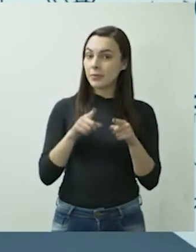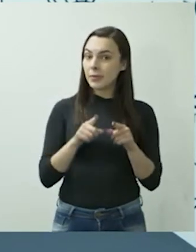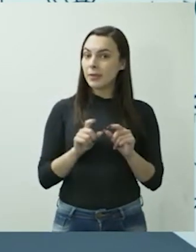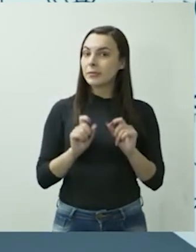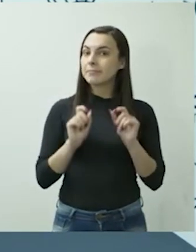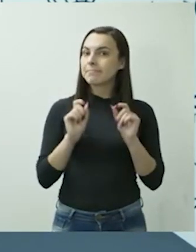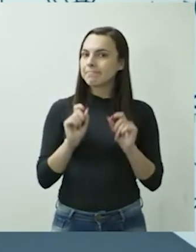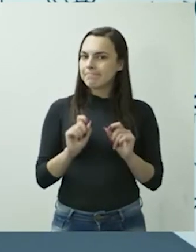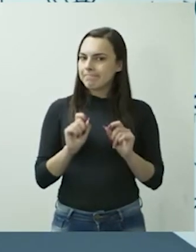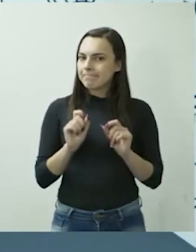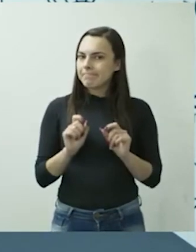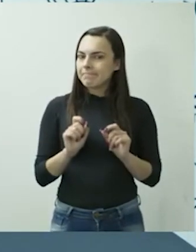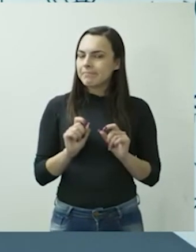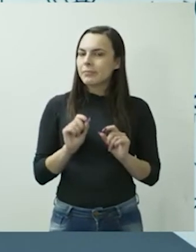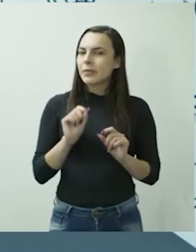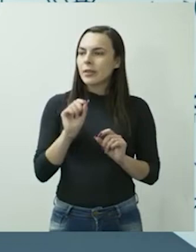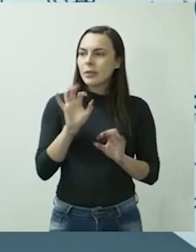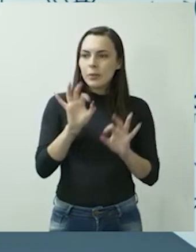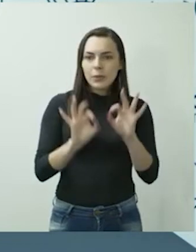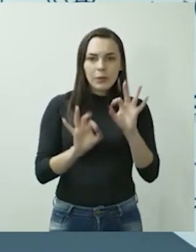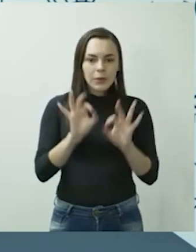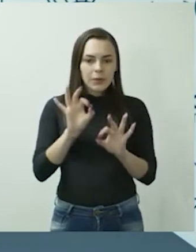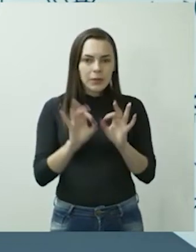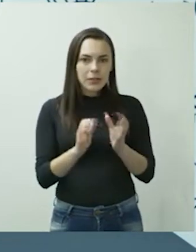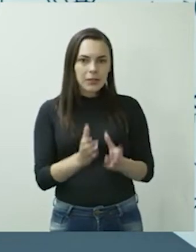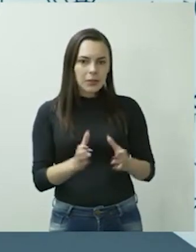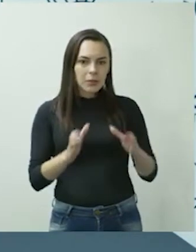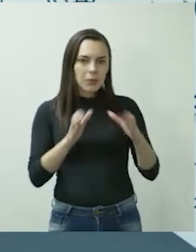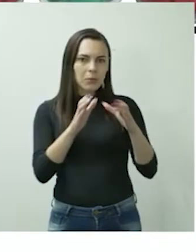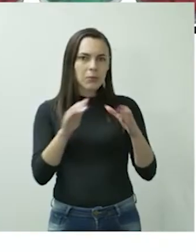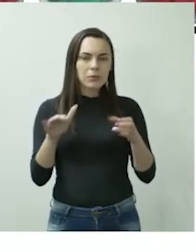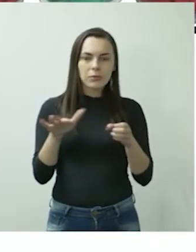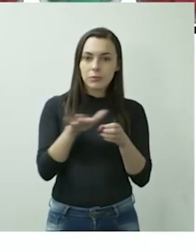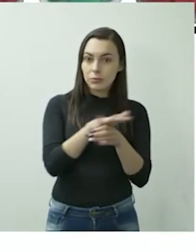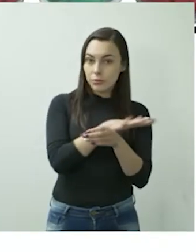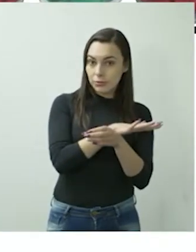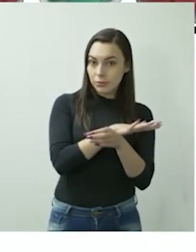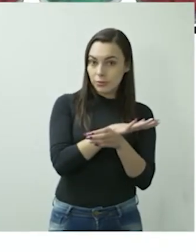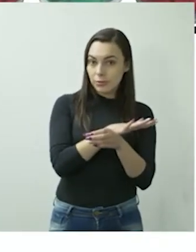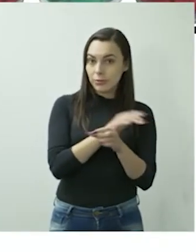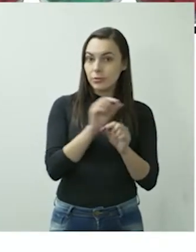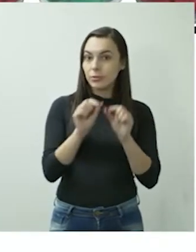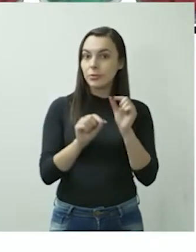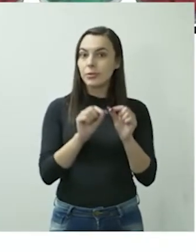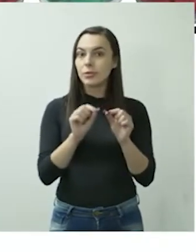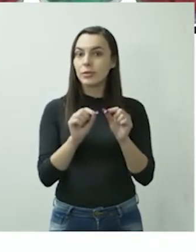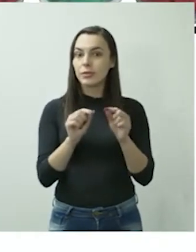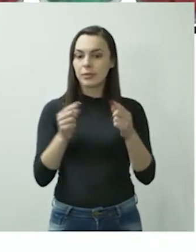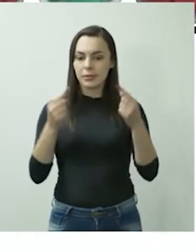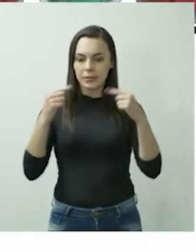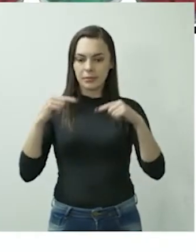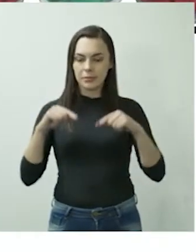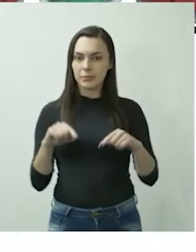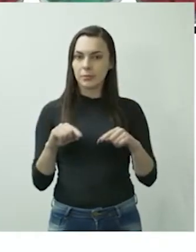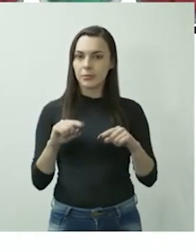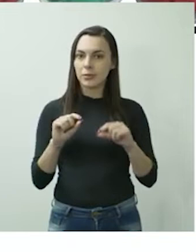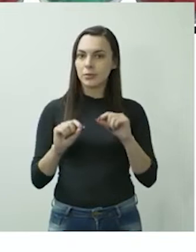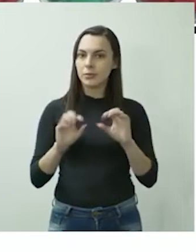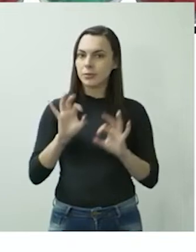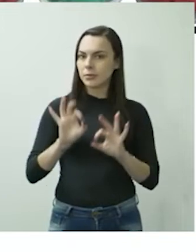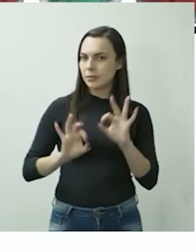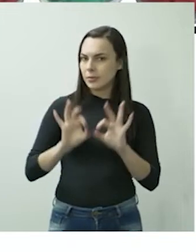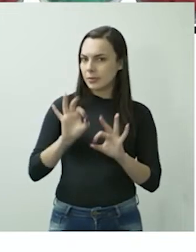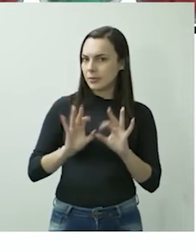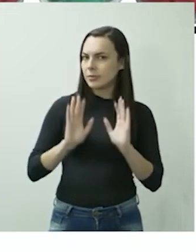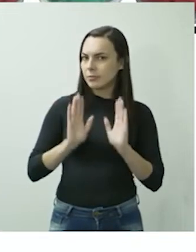dela é organizar os potes que já estão cheios embaixo daqueles que estão organizados